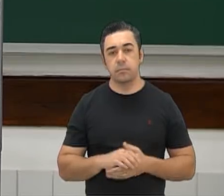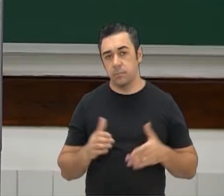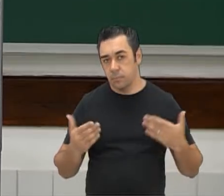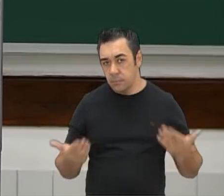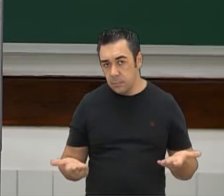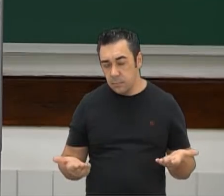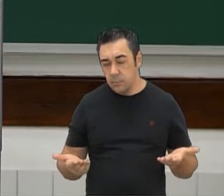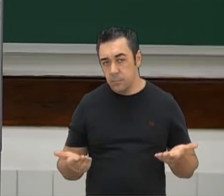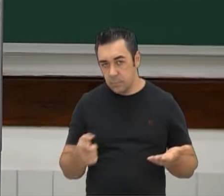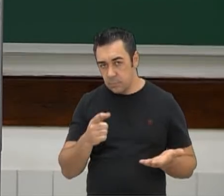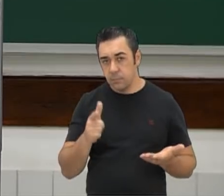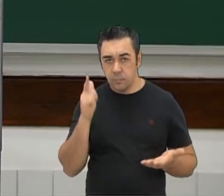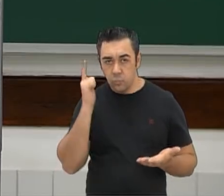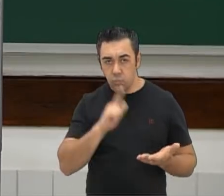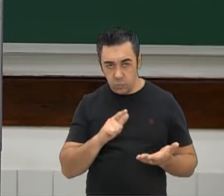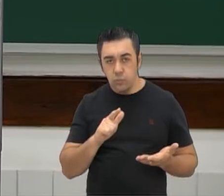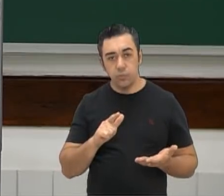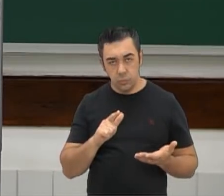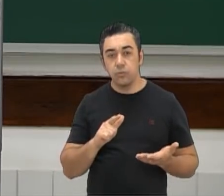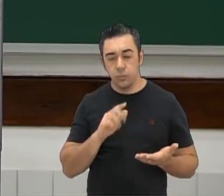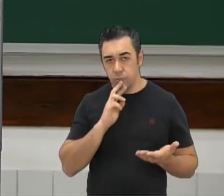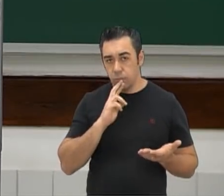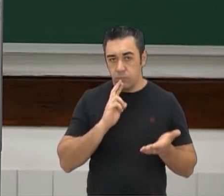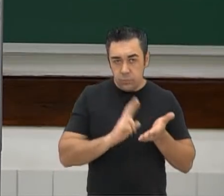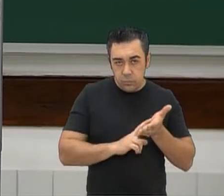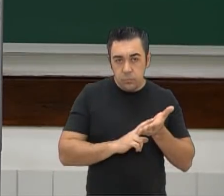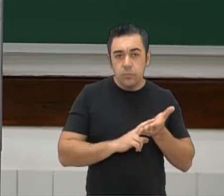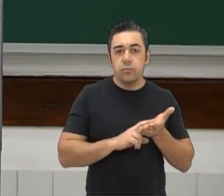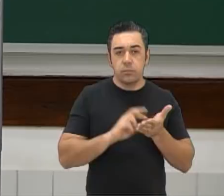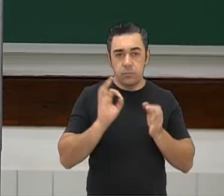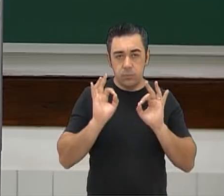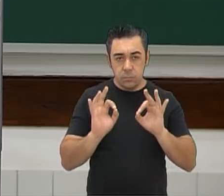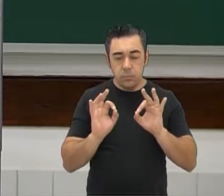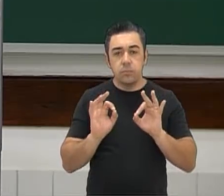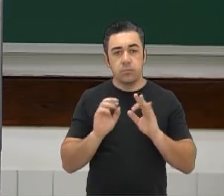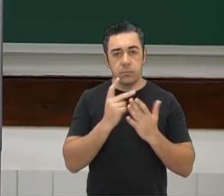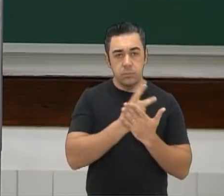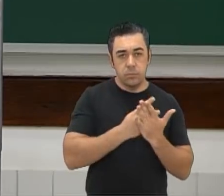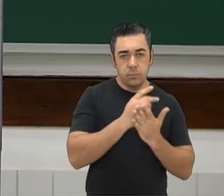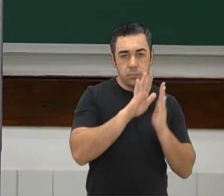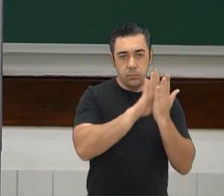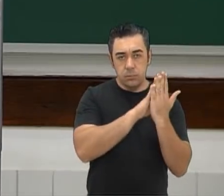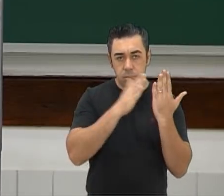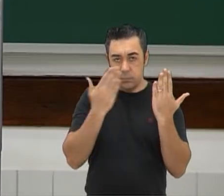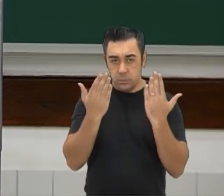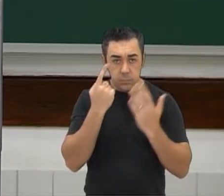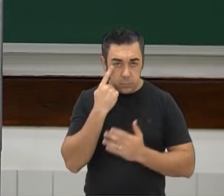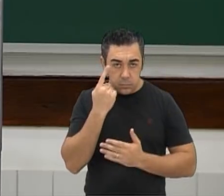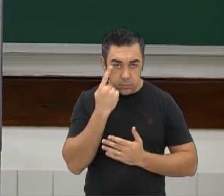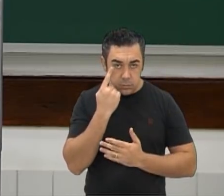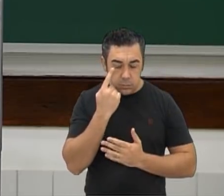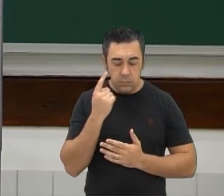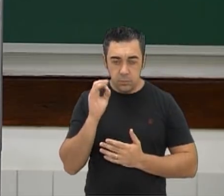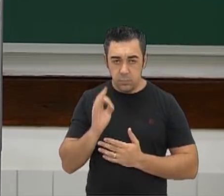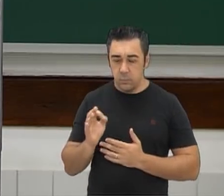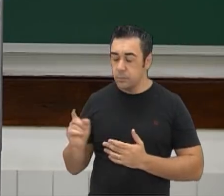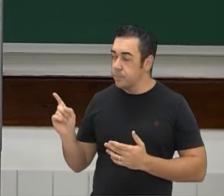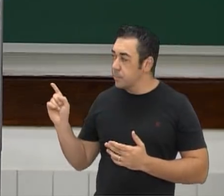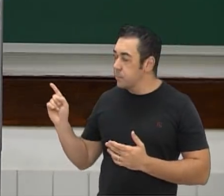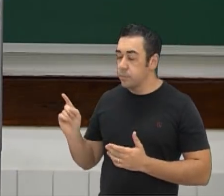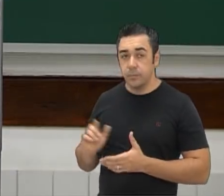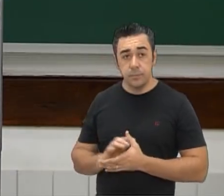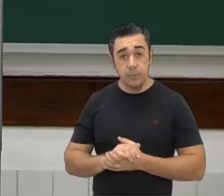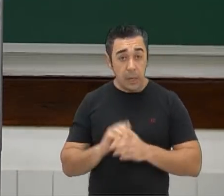Então, alunos, conseguiram fazer ali o desenho da simetria? Vem com o professor, vamos confirmar aqui na tela. Veja,